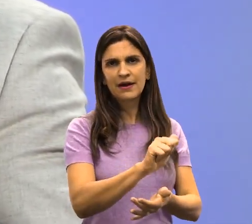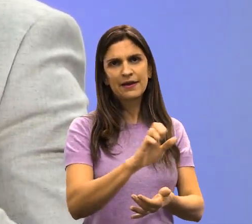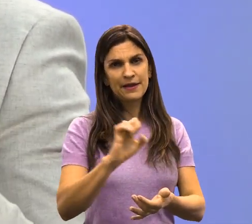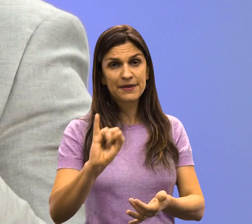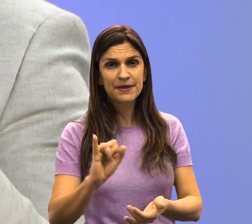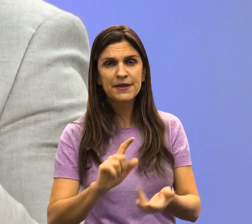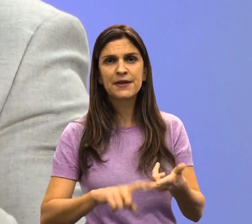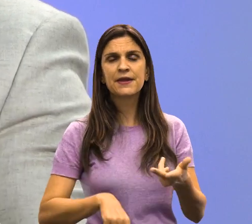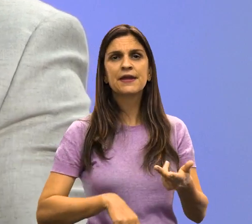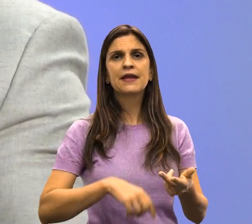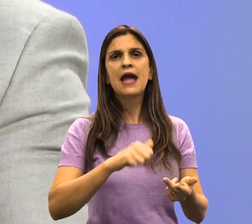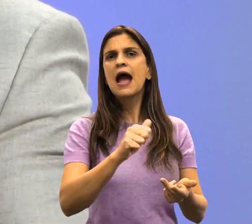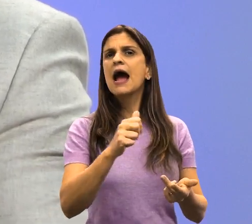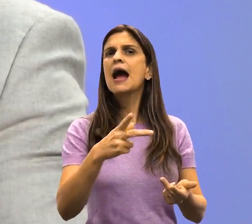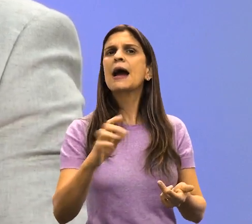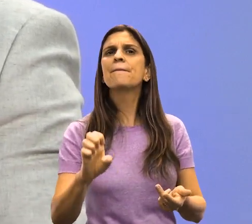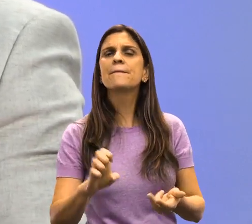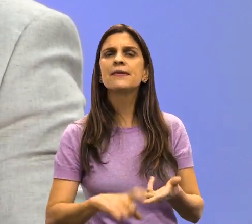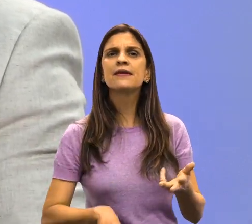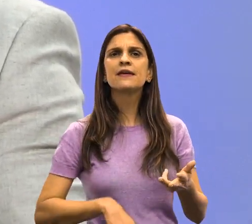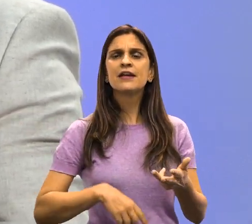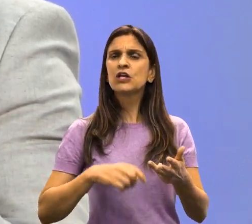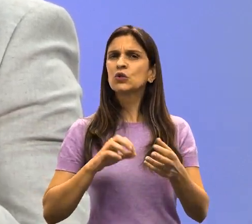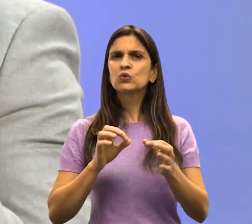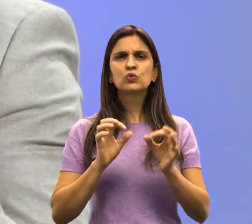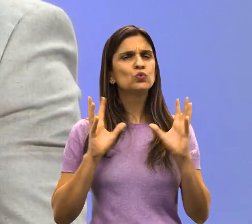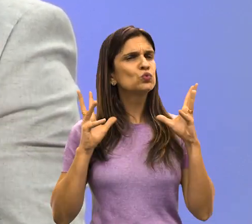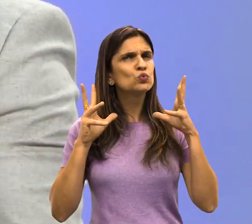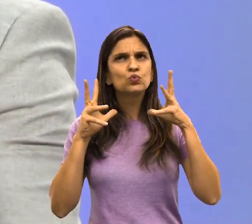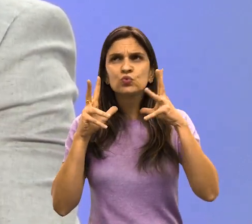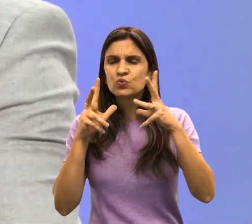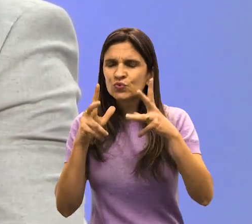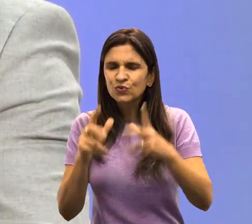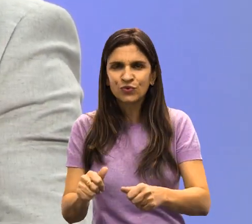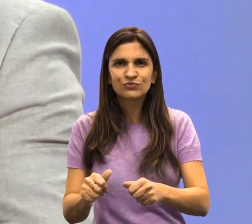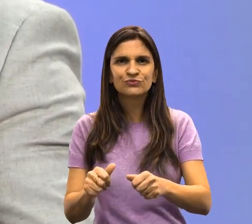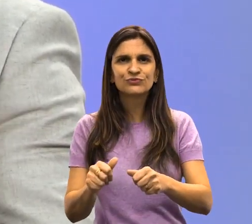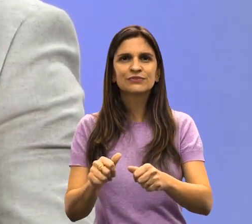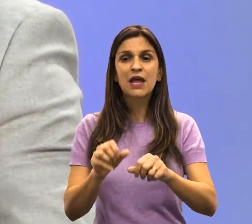o AP, o da educação inclusiva, todos